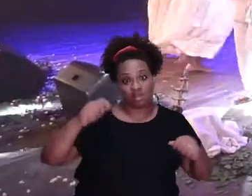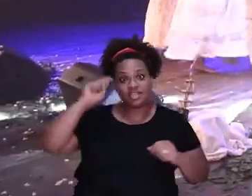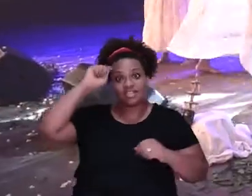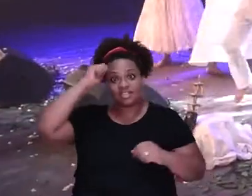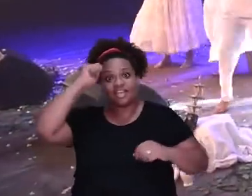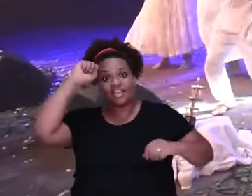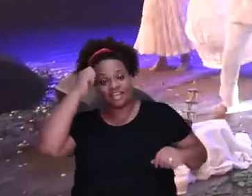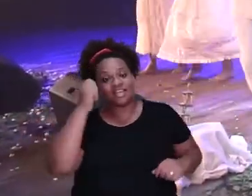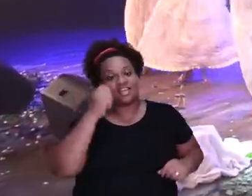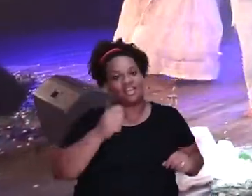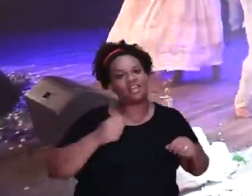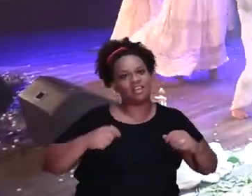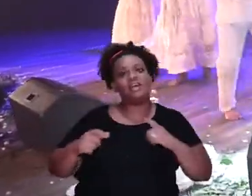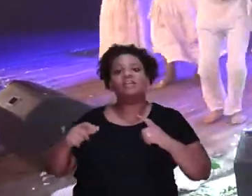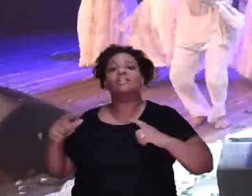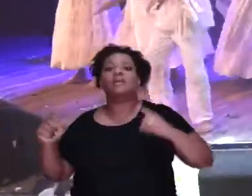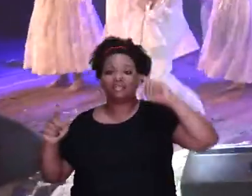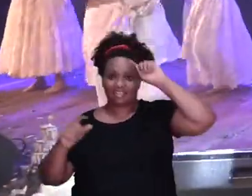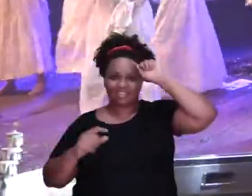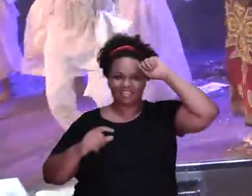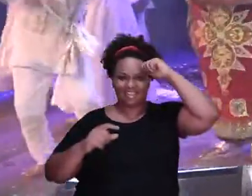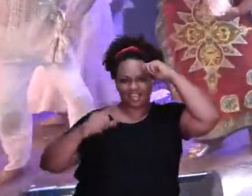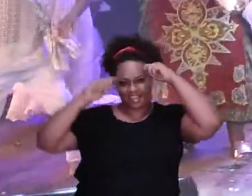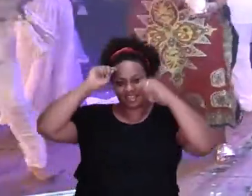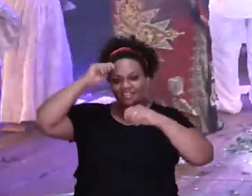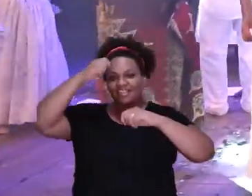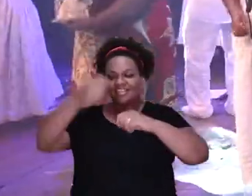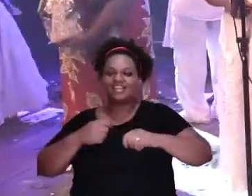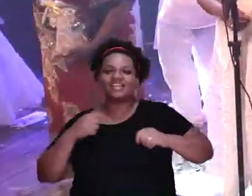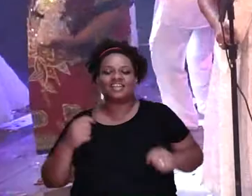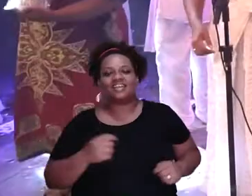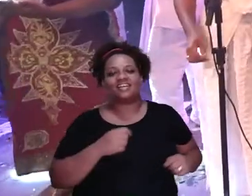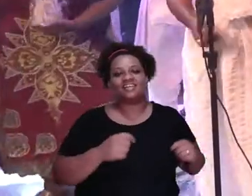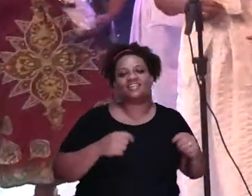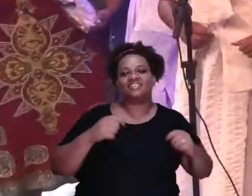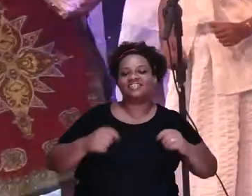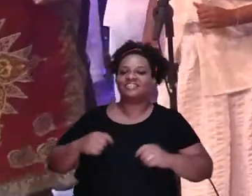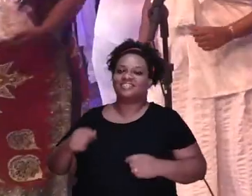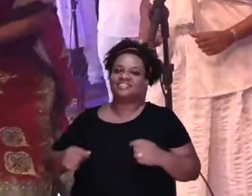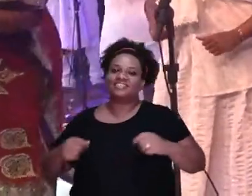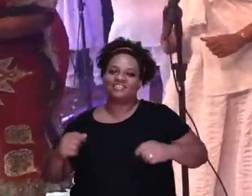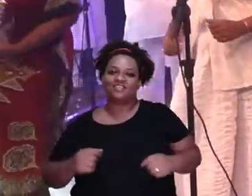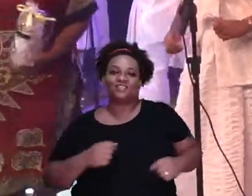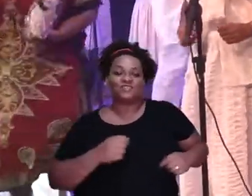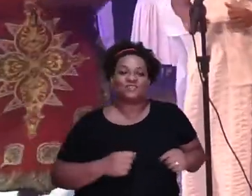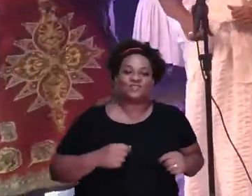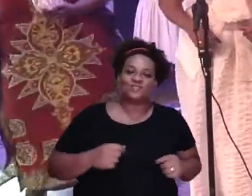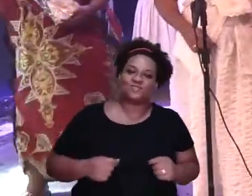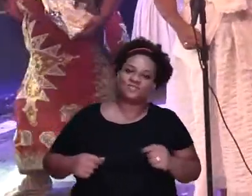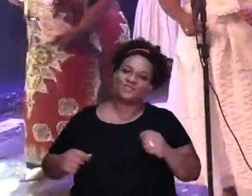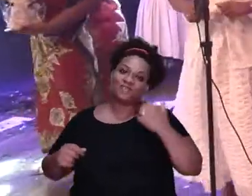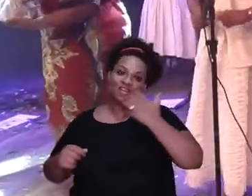passando aí na sua casa daí na boca essa daí na boca essa daí amor